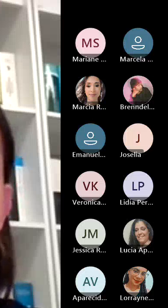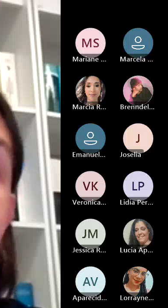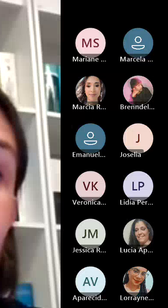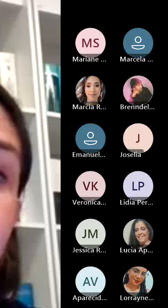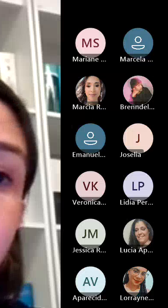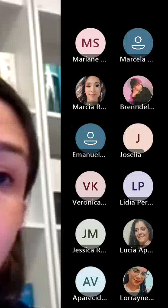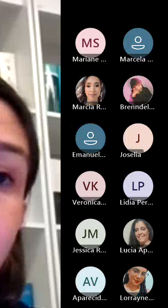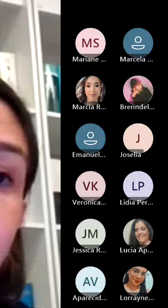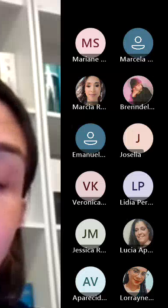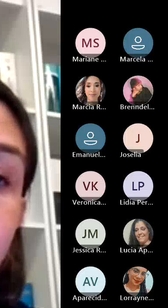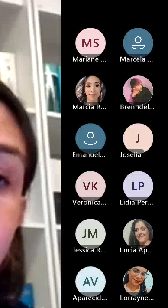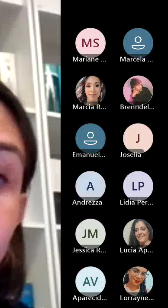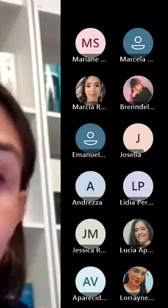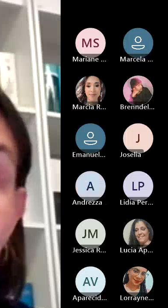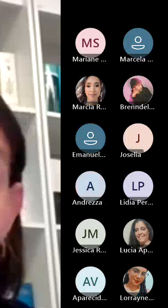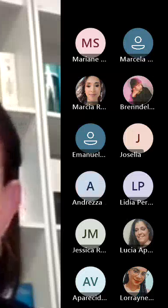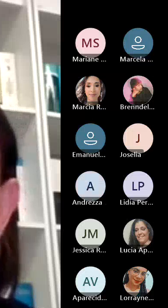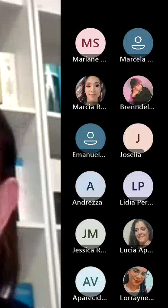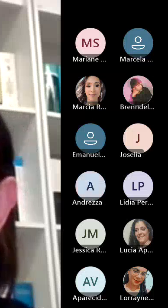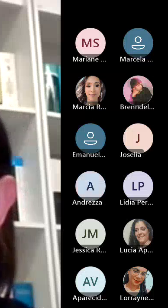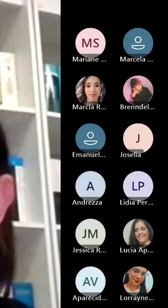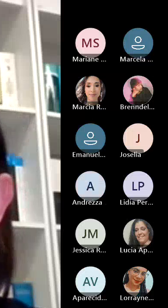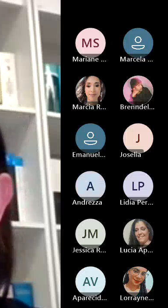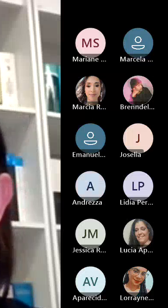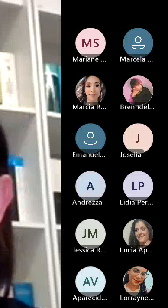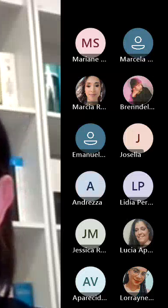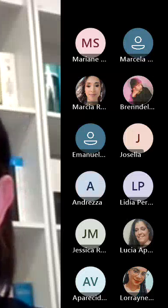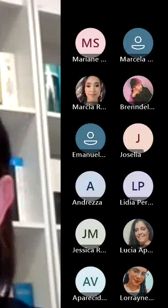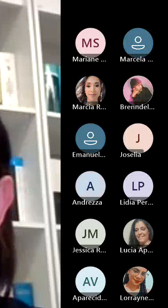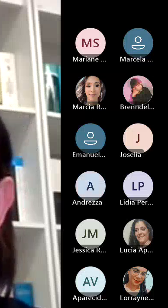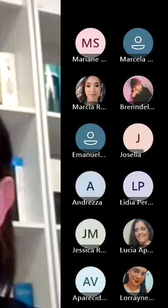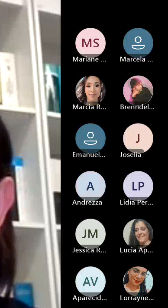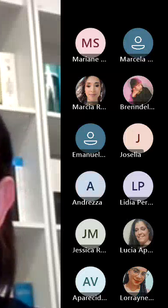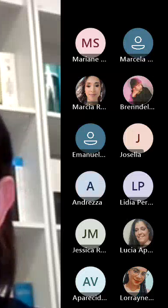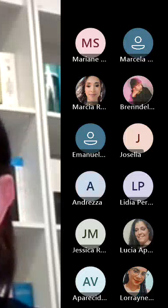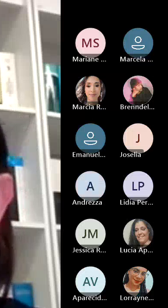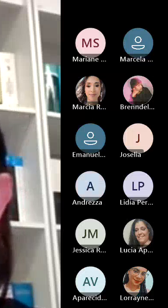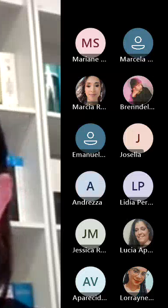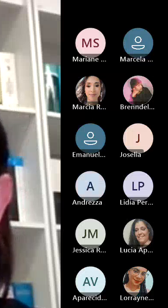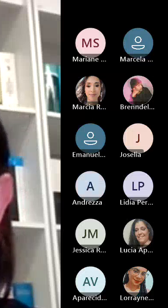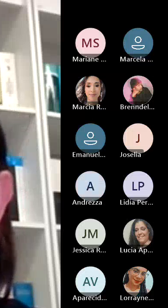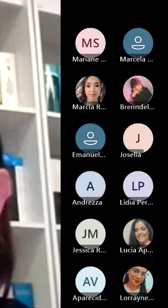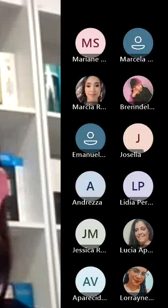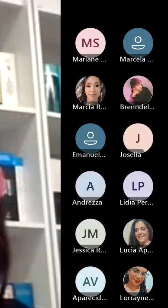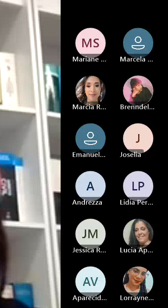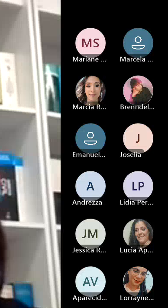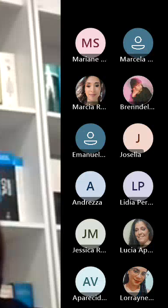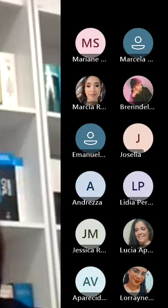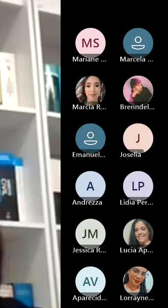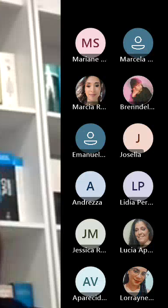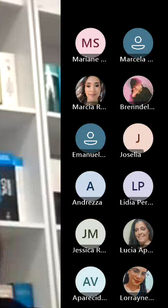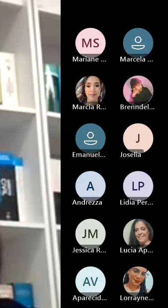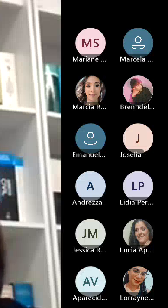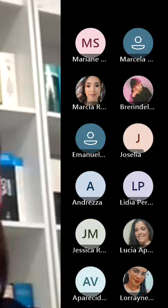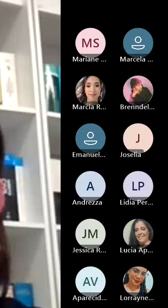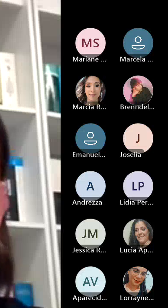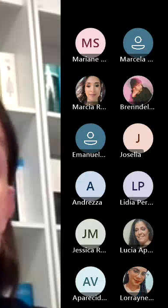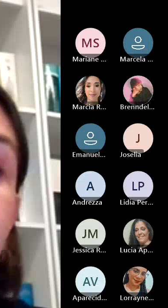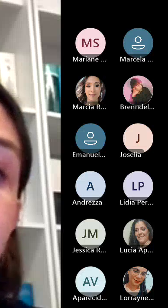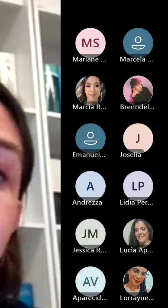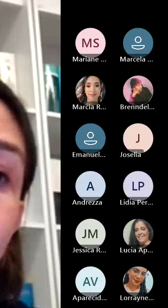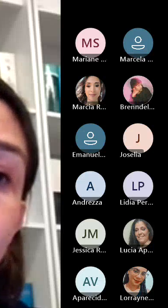Biológicas, e estou também no mestrado de Educação Inclusiva, no Profei. Não sei se vocês